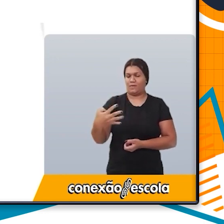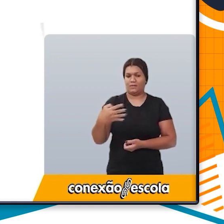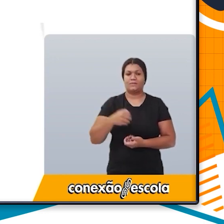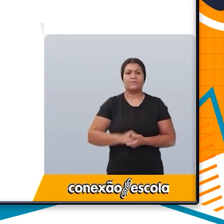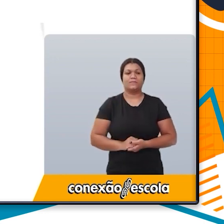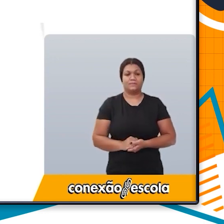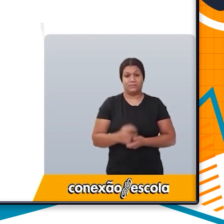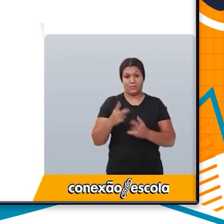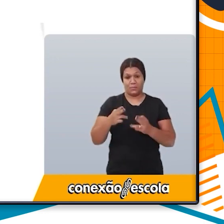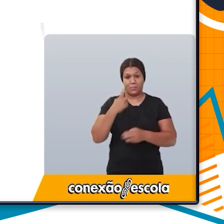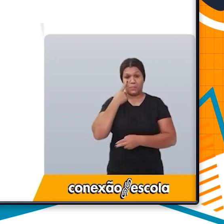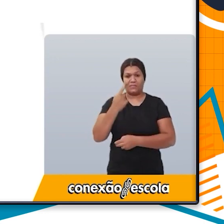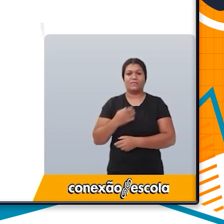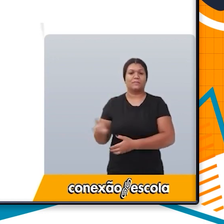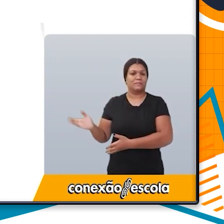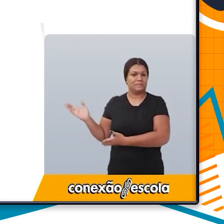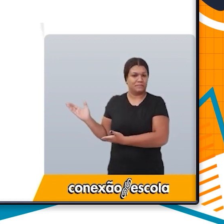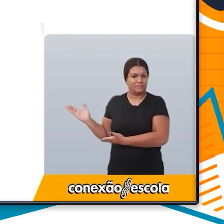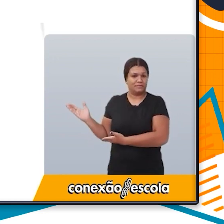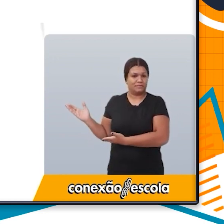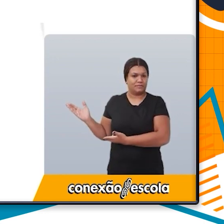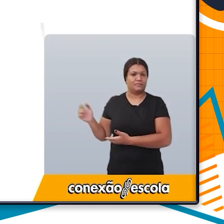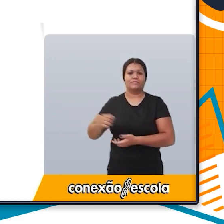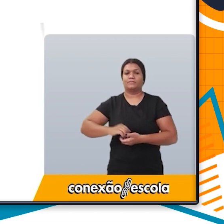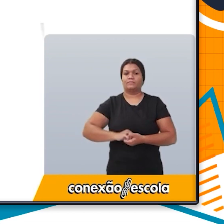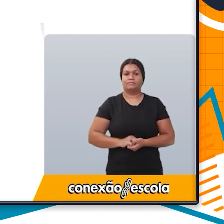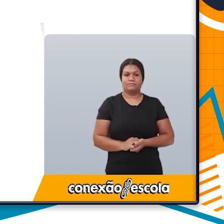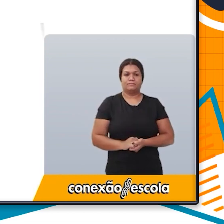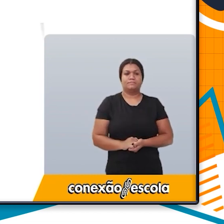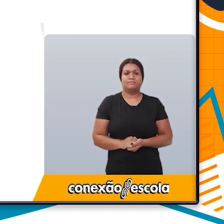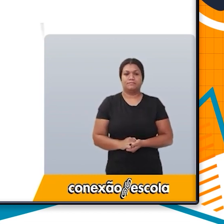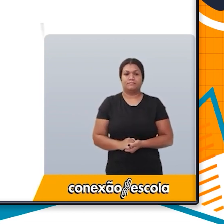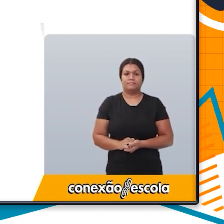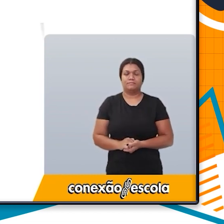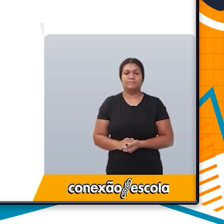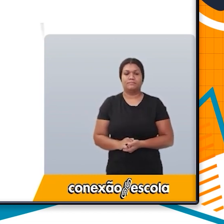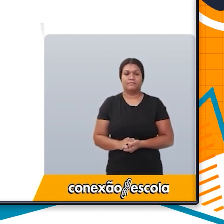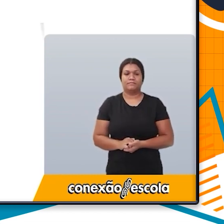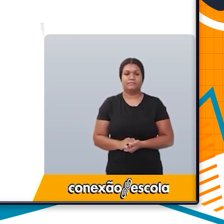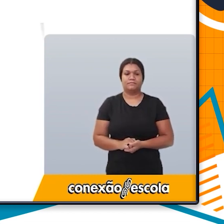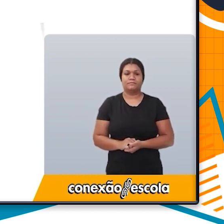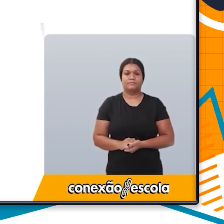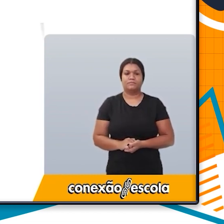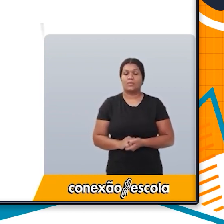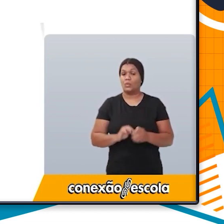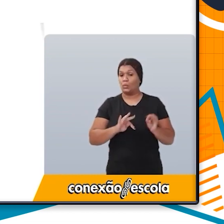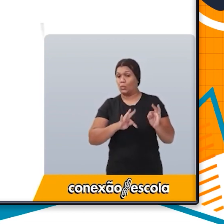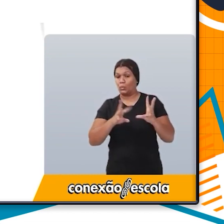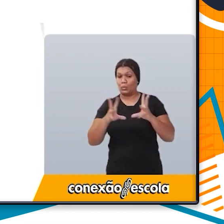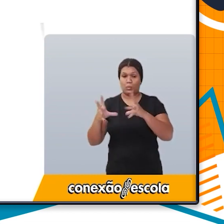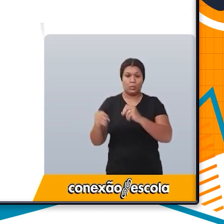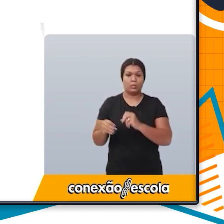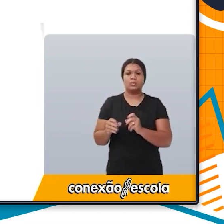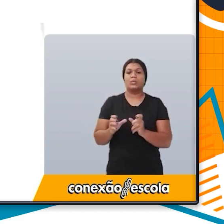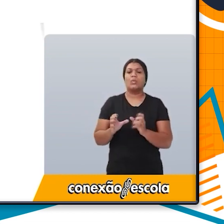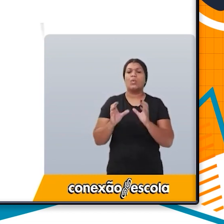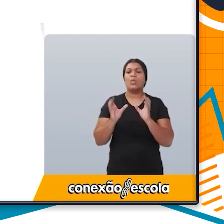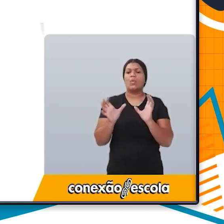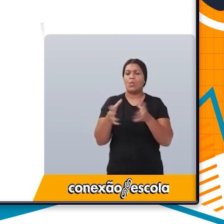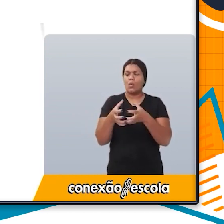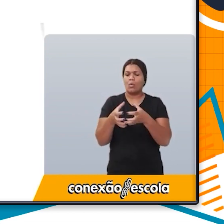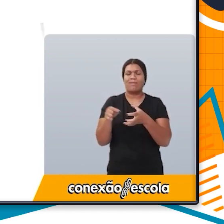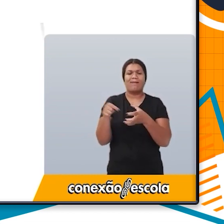4,44 menos 0,44 igual a 4. Toda essa parte decimal ela